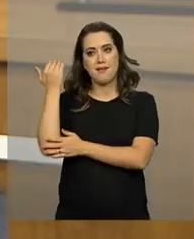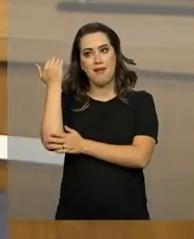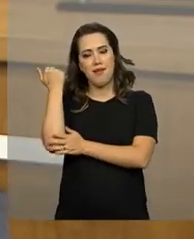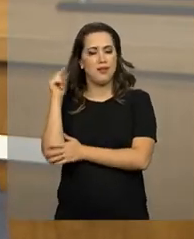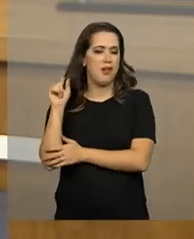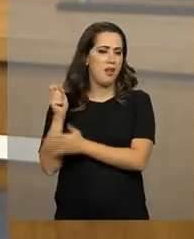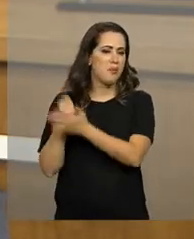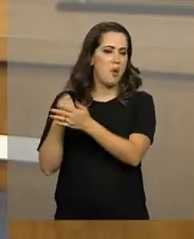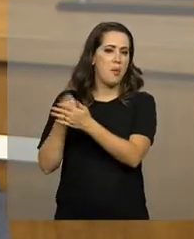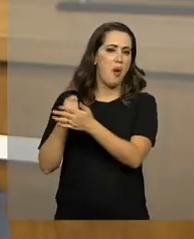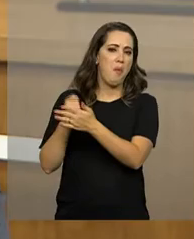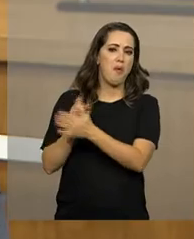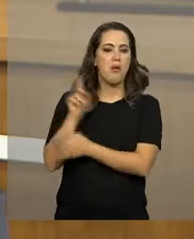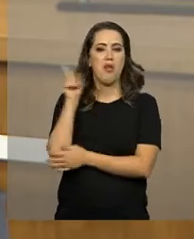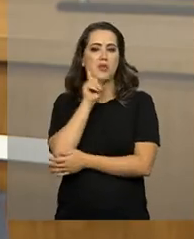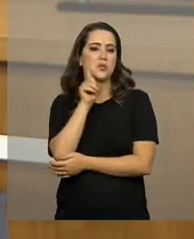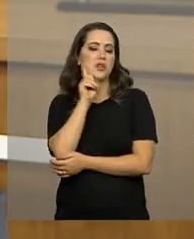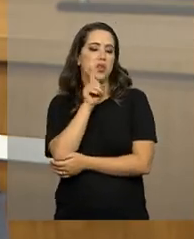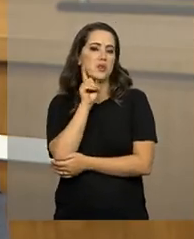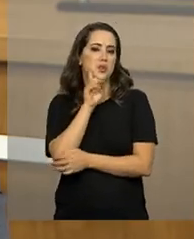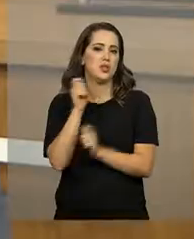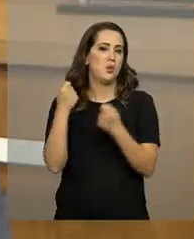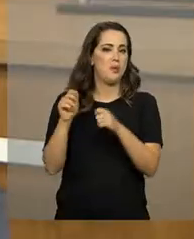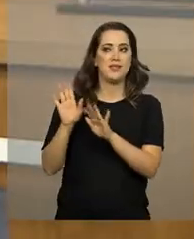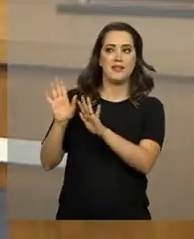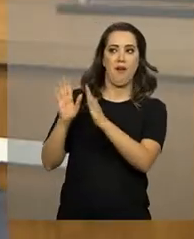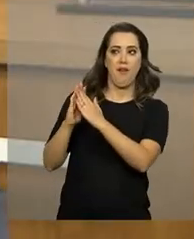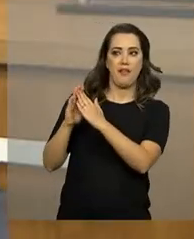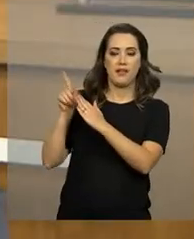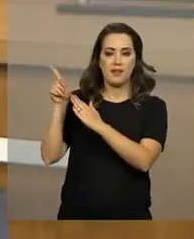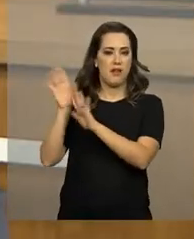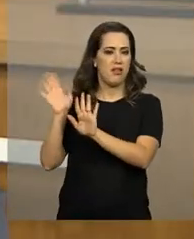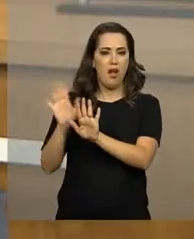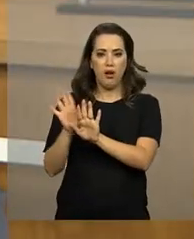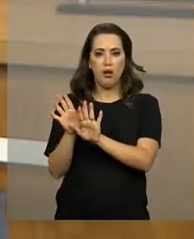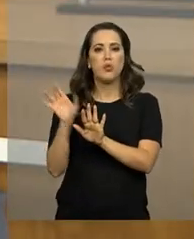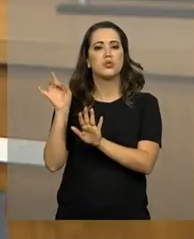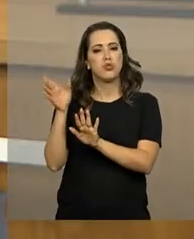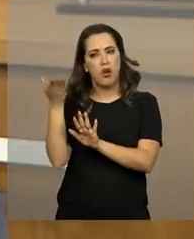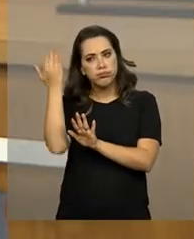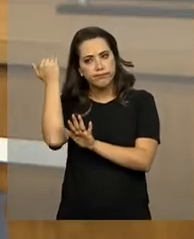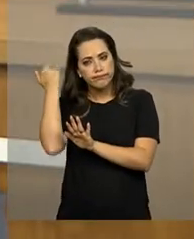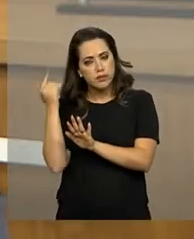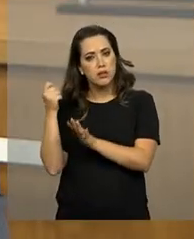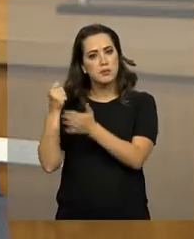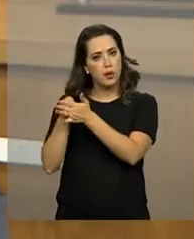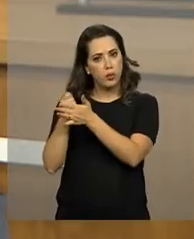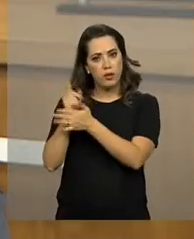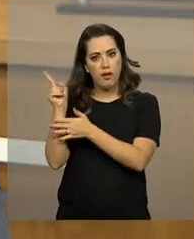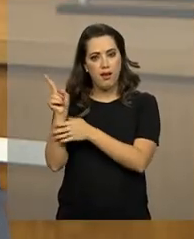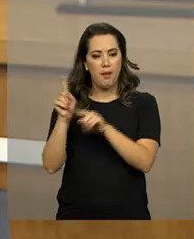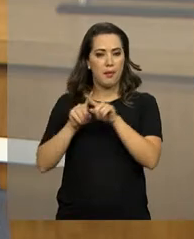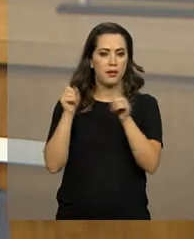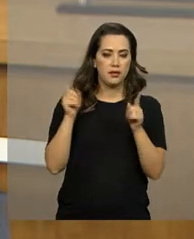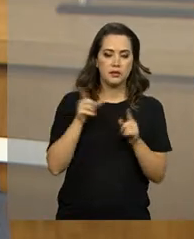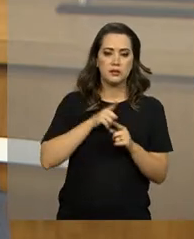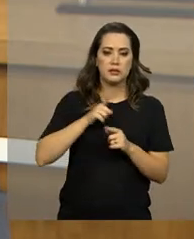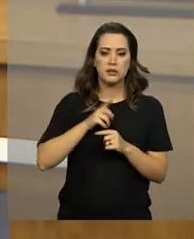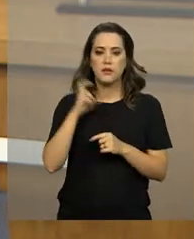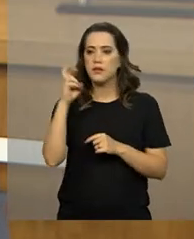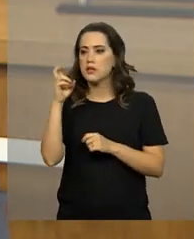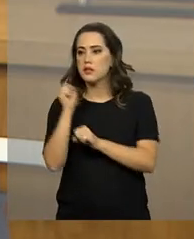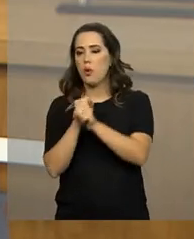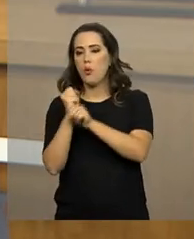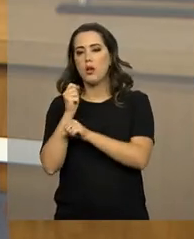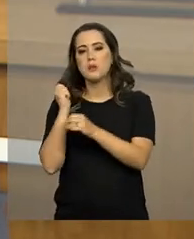não precisa ainda hoje estar residente nos Estados Unidos. Então ela pode hoje já ter voltado para o Brasil, mas se ela ficou cinco anos